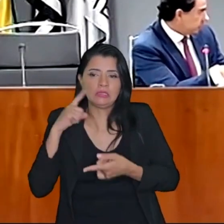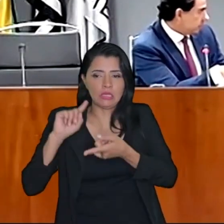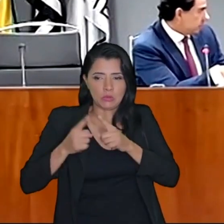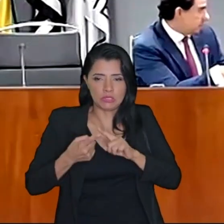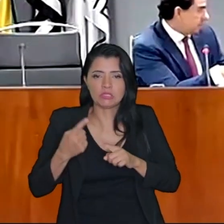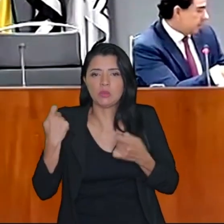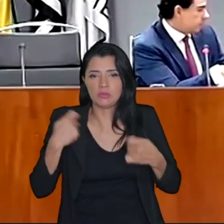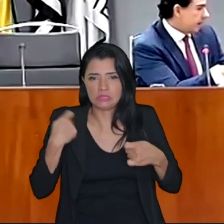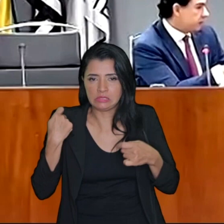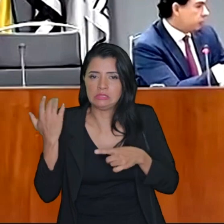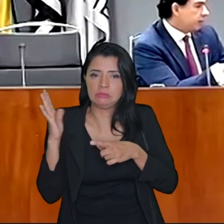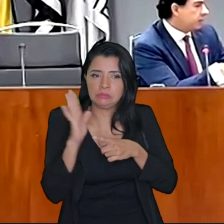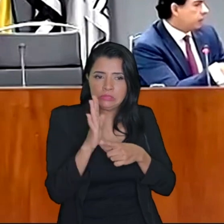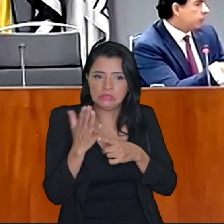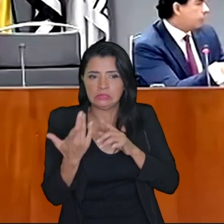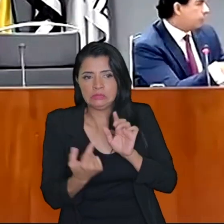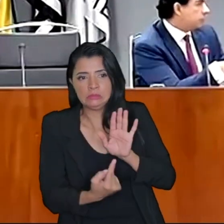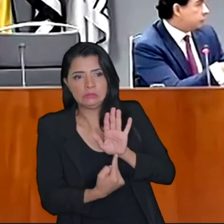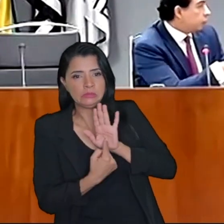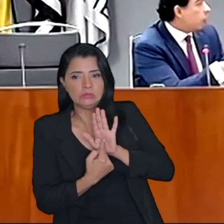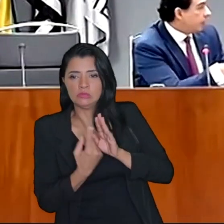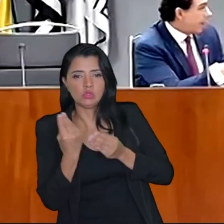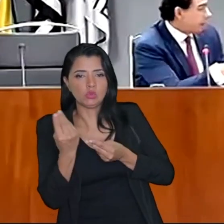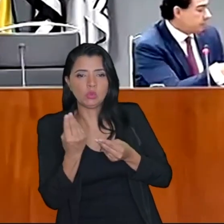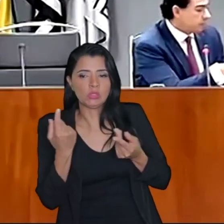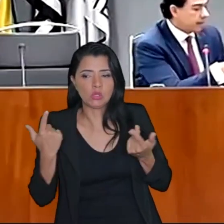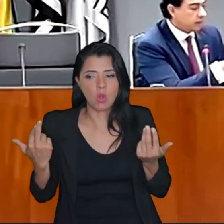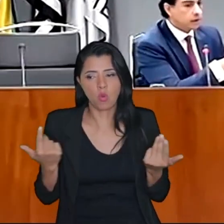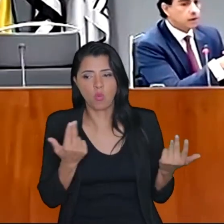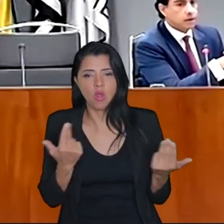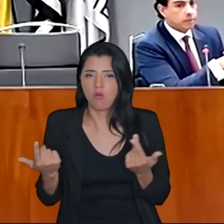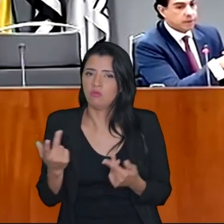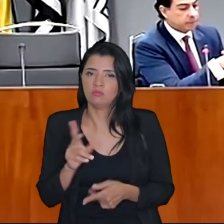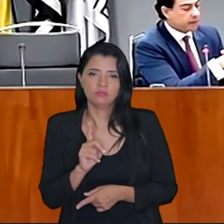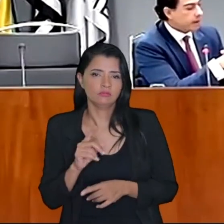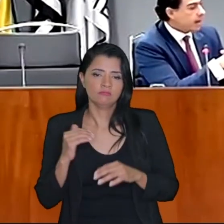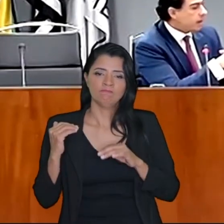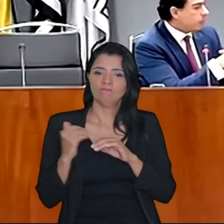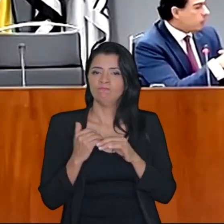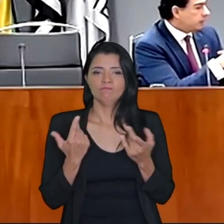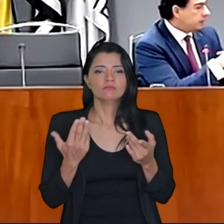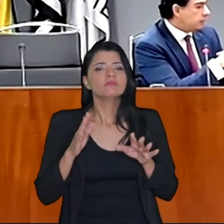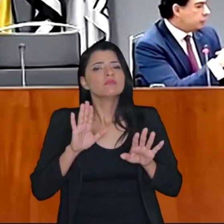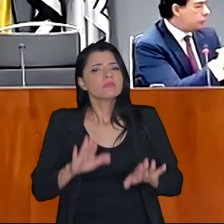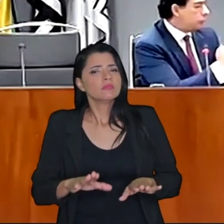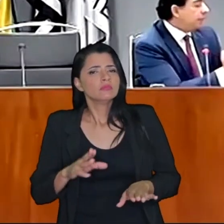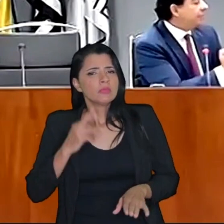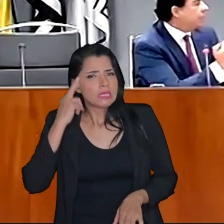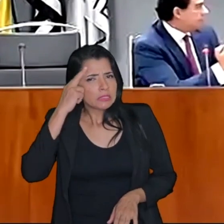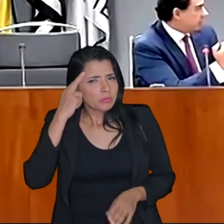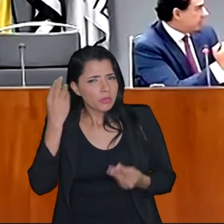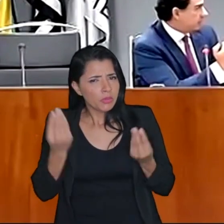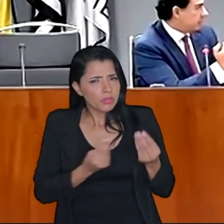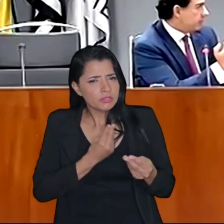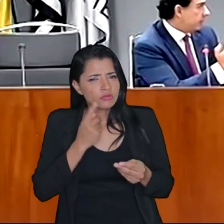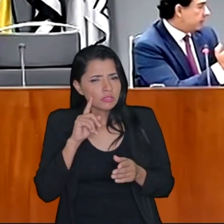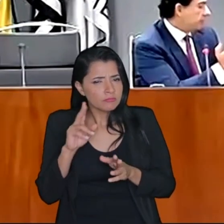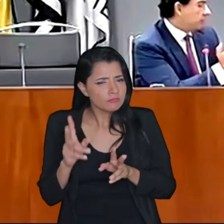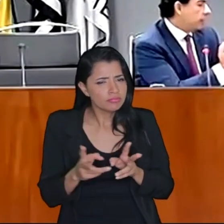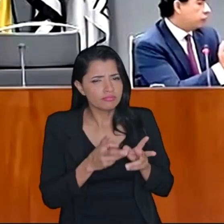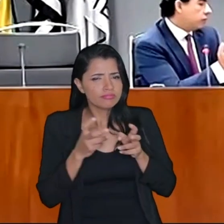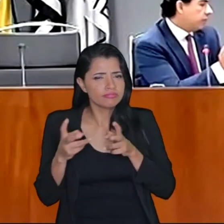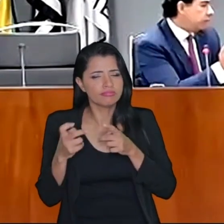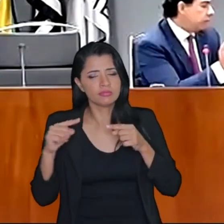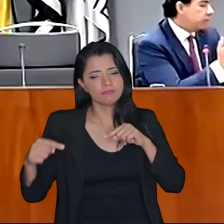negociação. As partes nunca estarão numa posição de igualdade, me parece, mas para trabalhar hipóteses de mitigação dessa